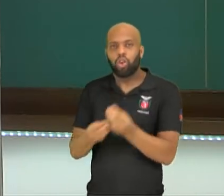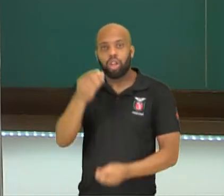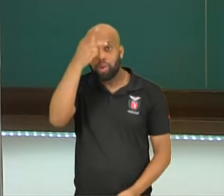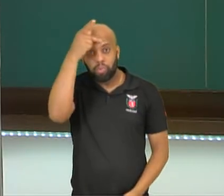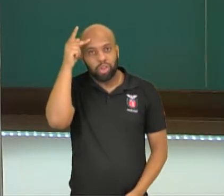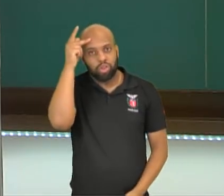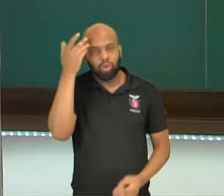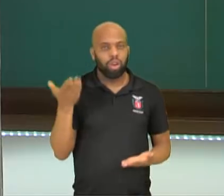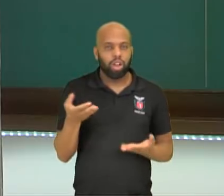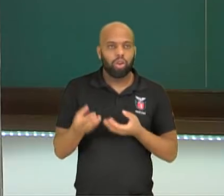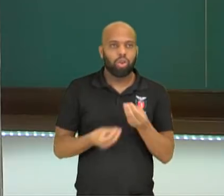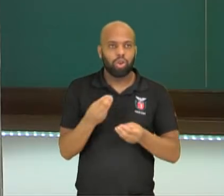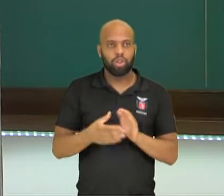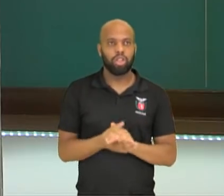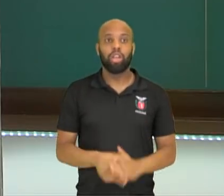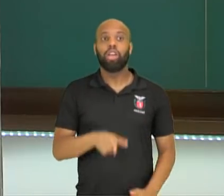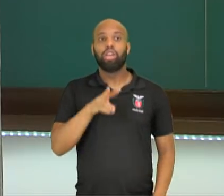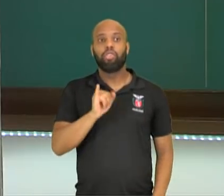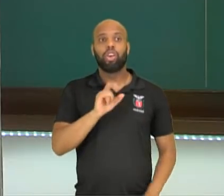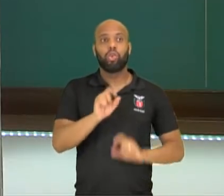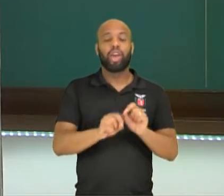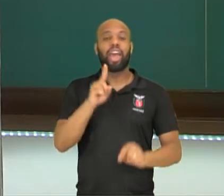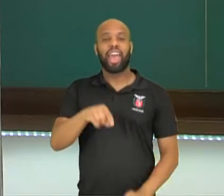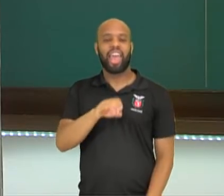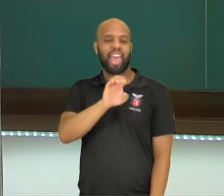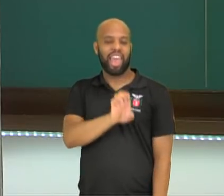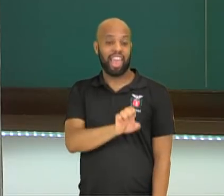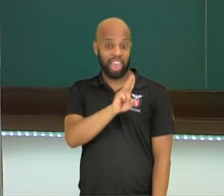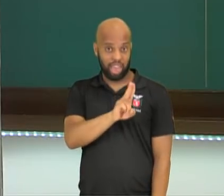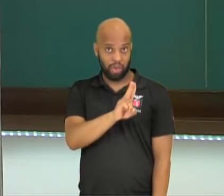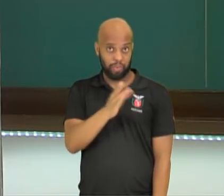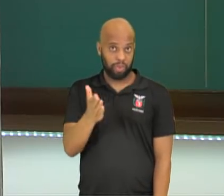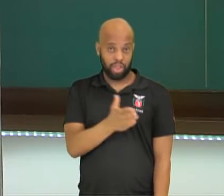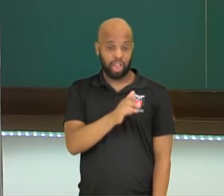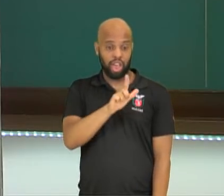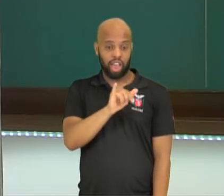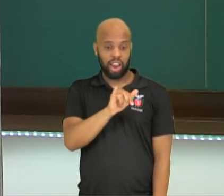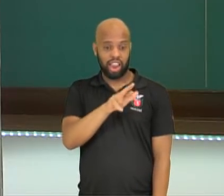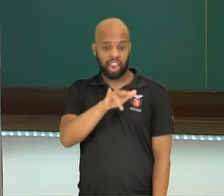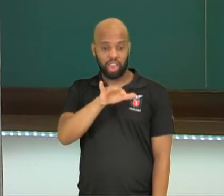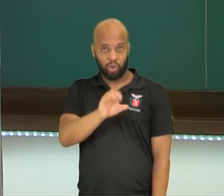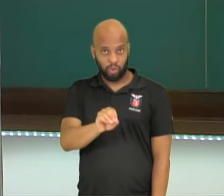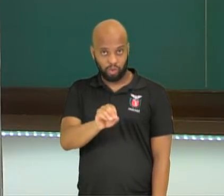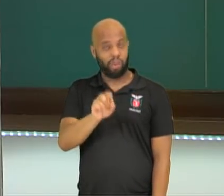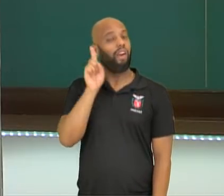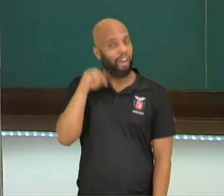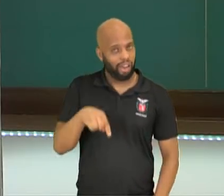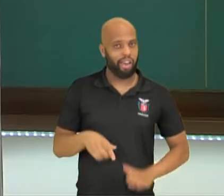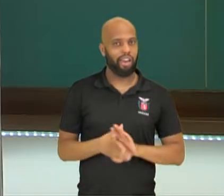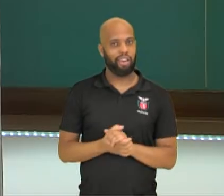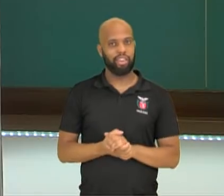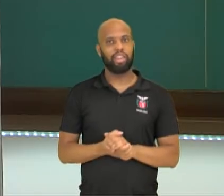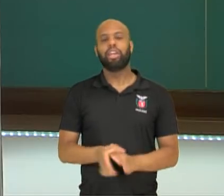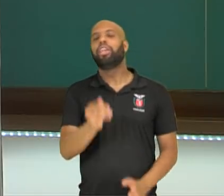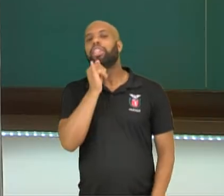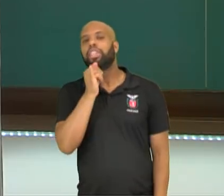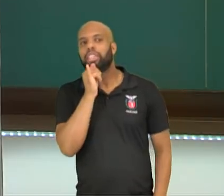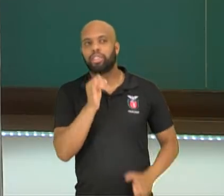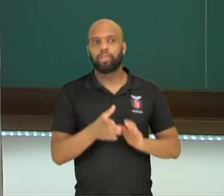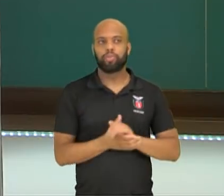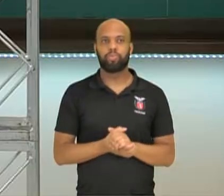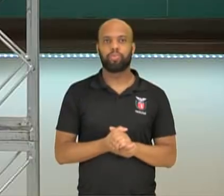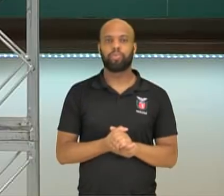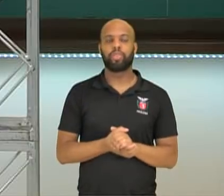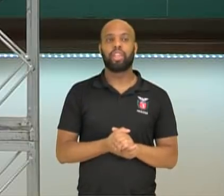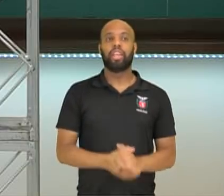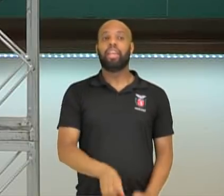do texto em verso? Nós vamos chamar de eu lírico ou eu poético. Então, por exemplo,